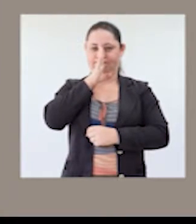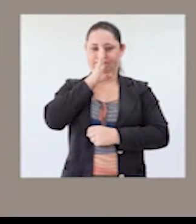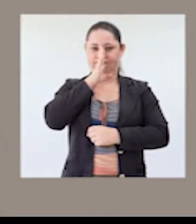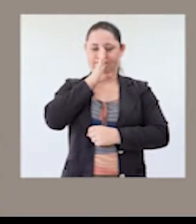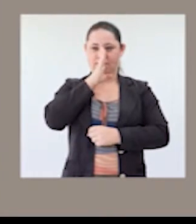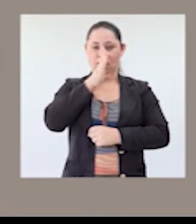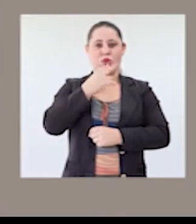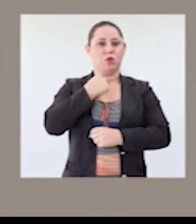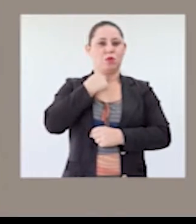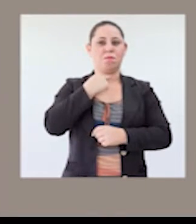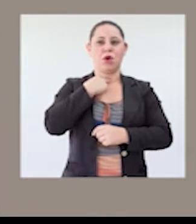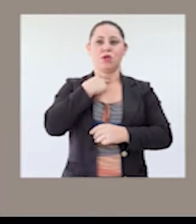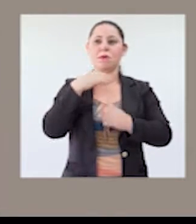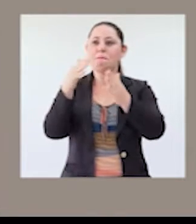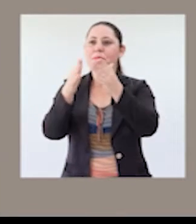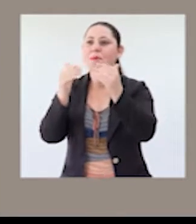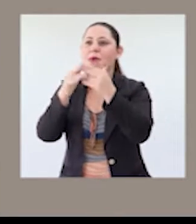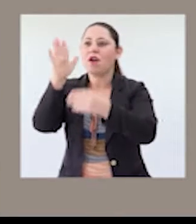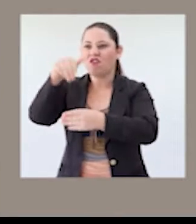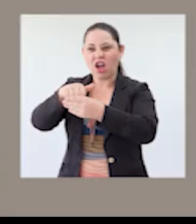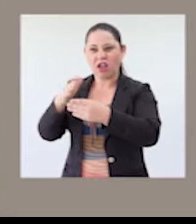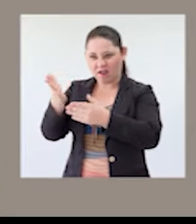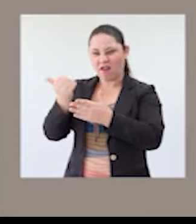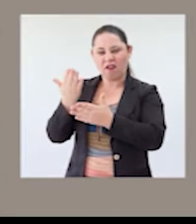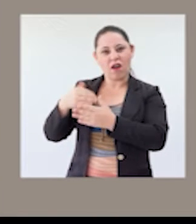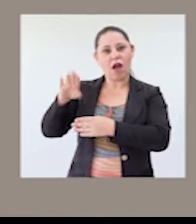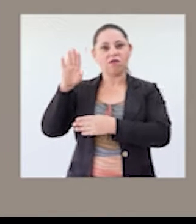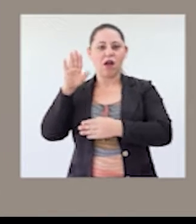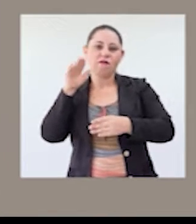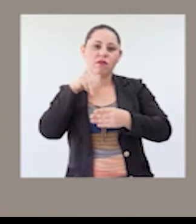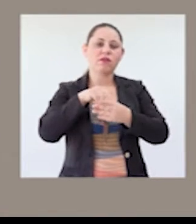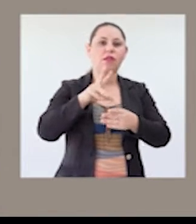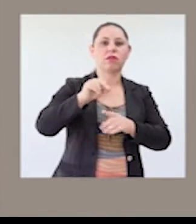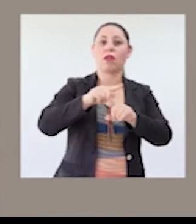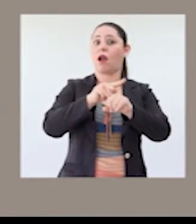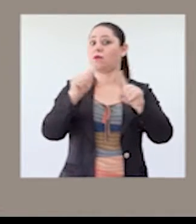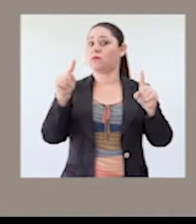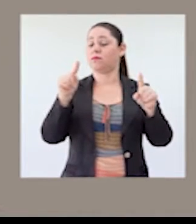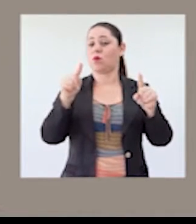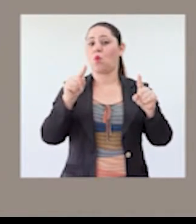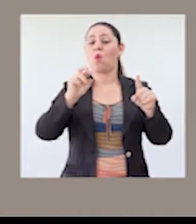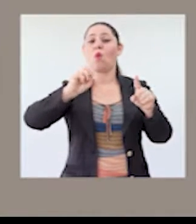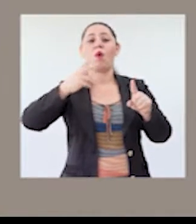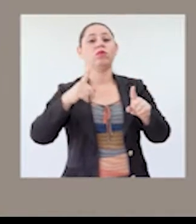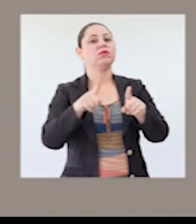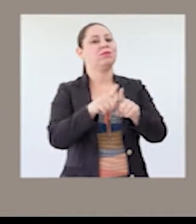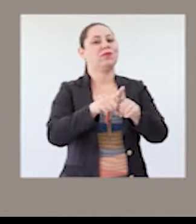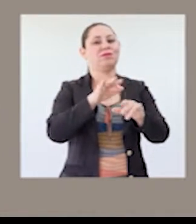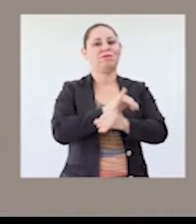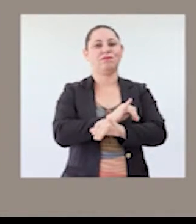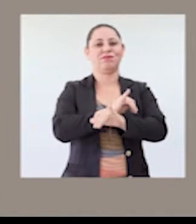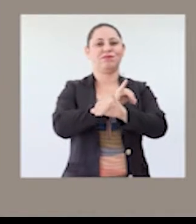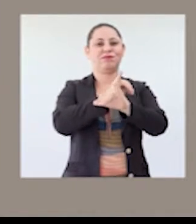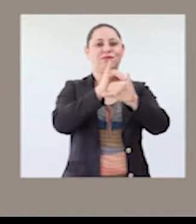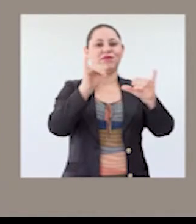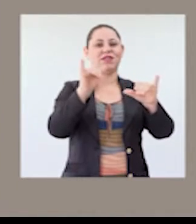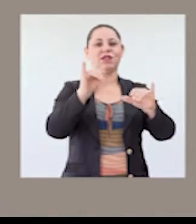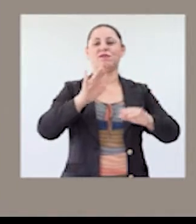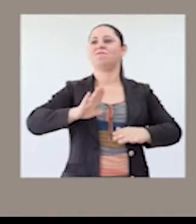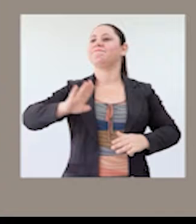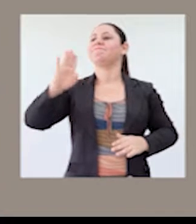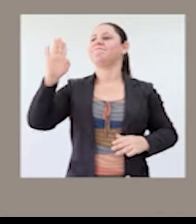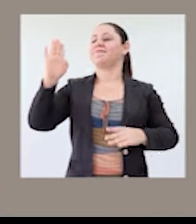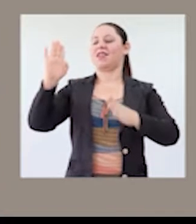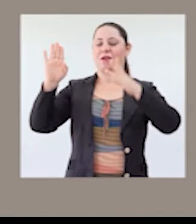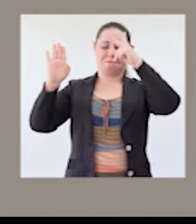ou seja, ele não pode ficar pedindo voto para o seu candidato ou propalando, divulgando que é o candidato